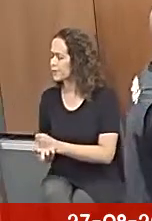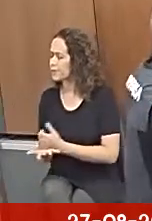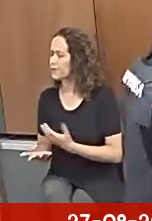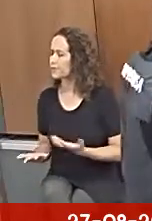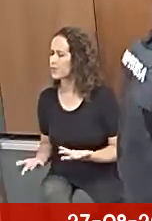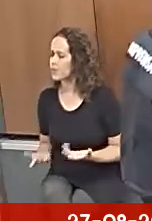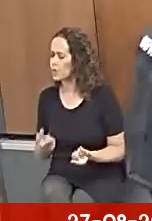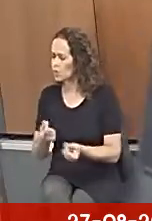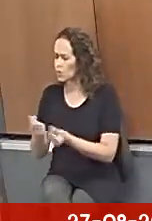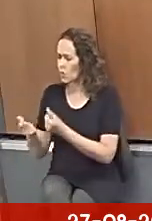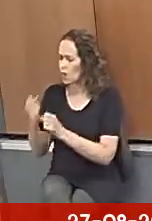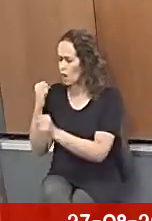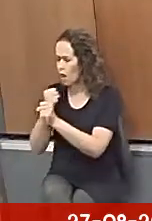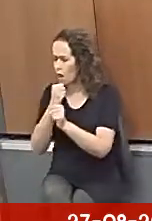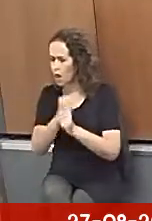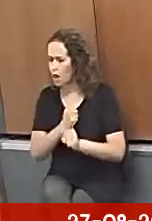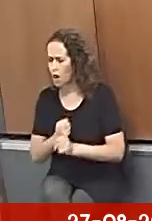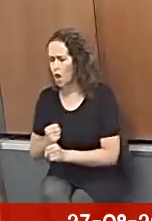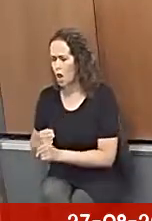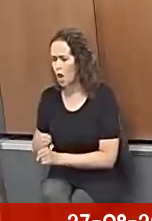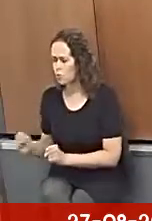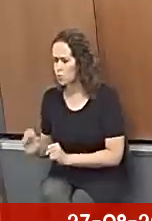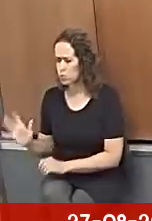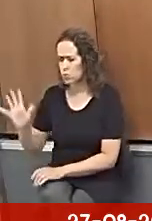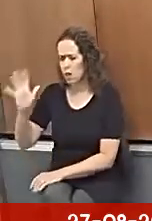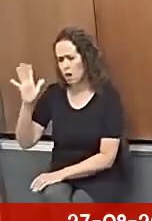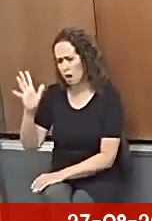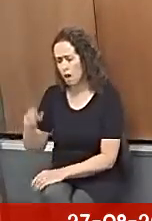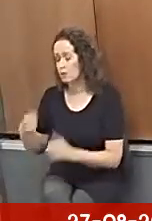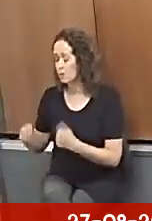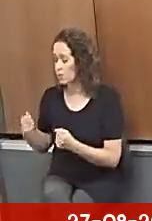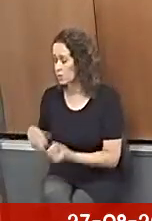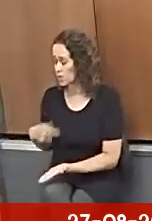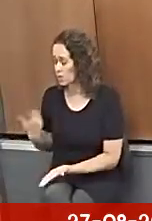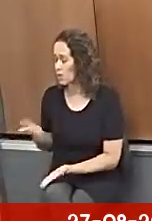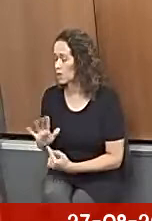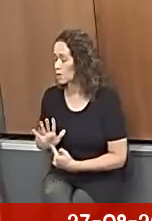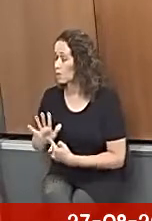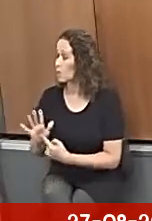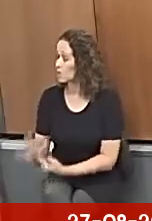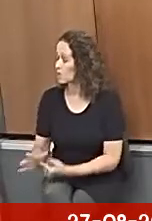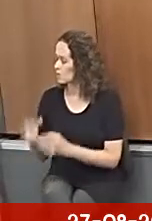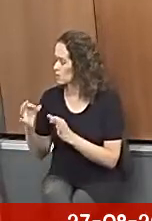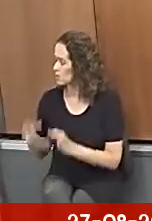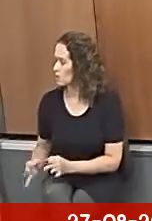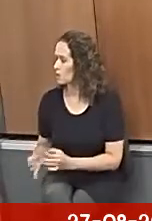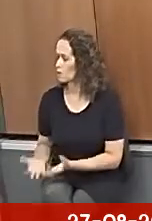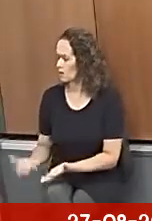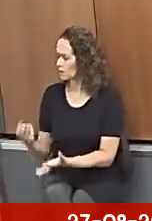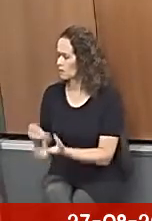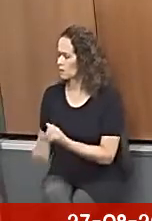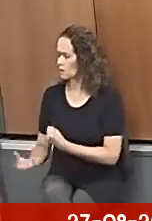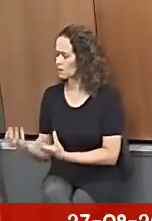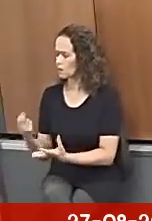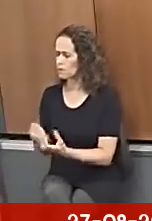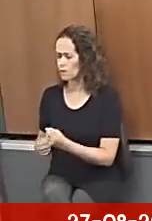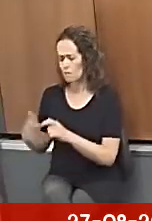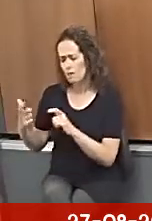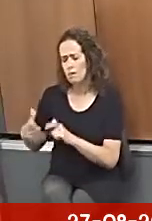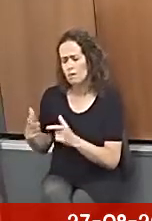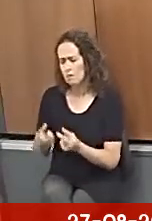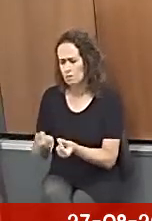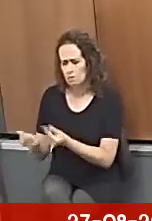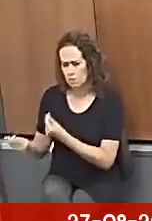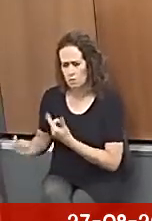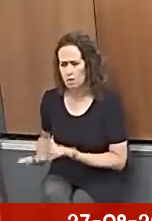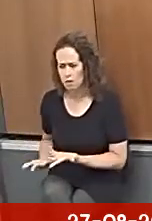nas obras vai prestar conta do subfaturamento da arrecadação tudo isso a minas arena vai